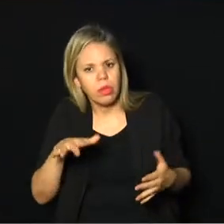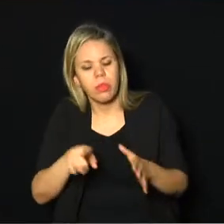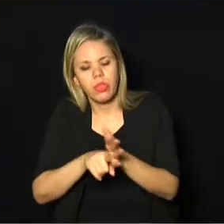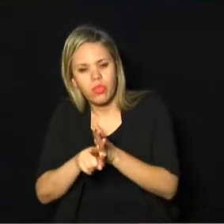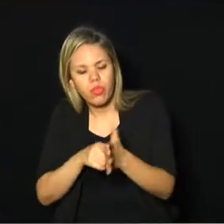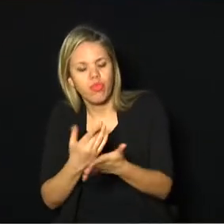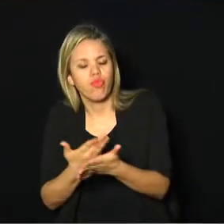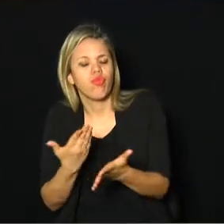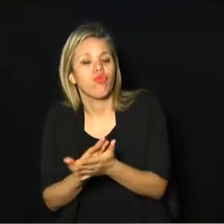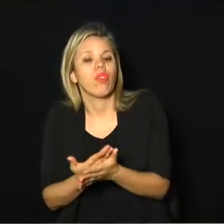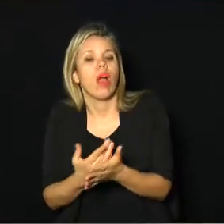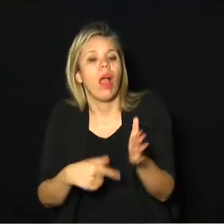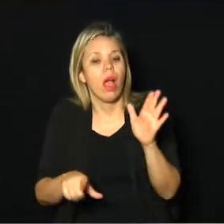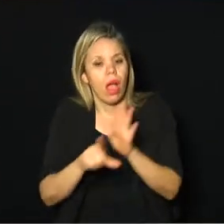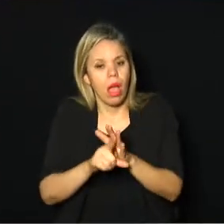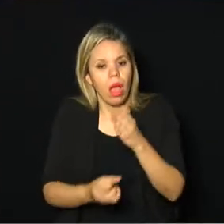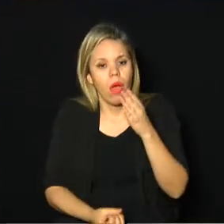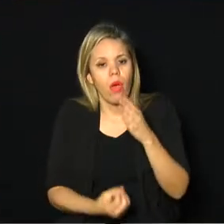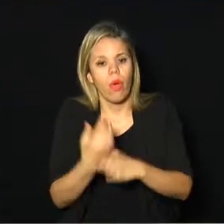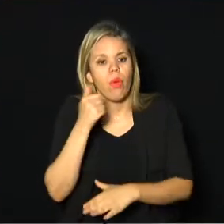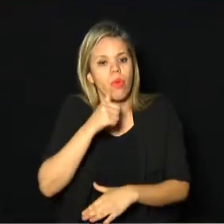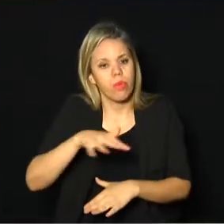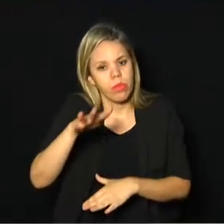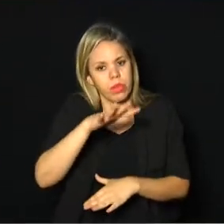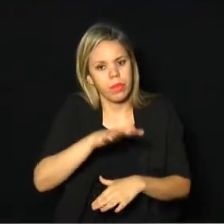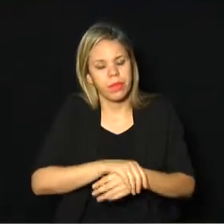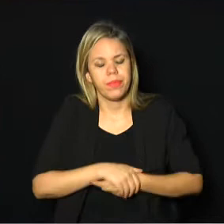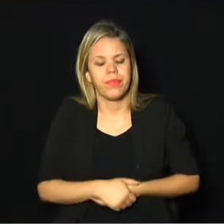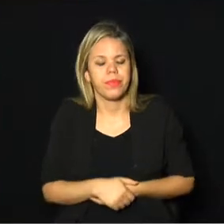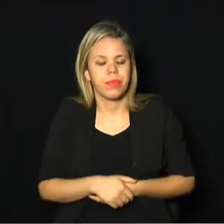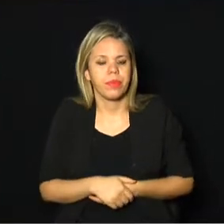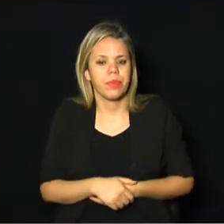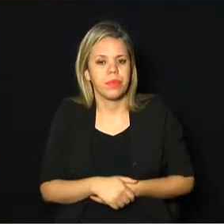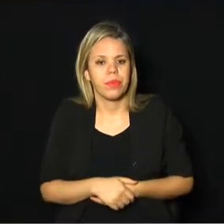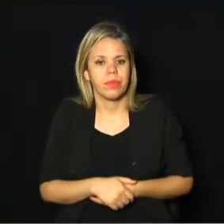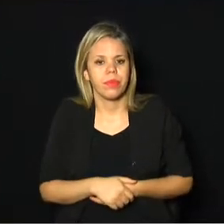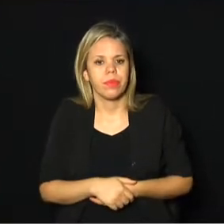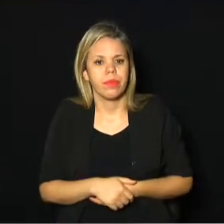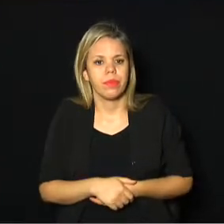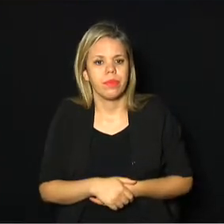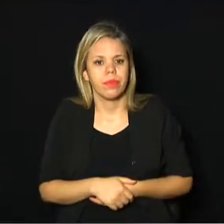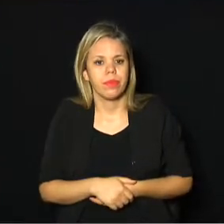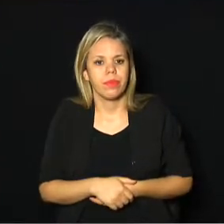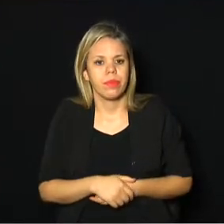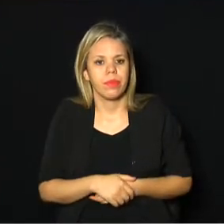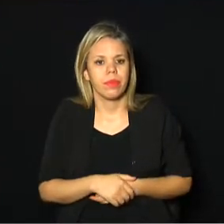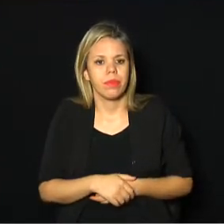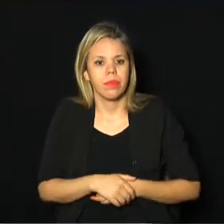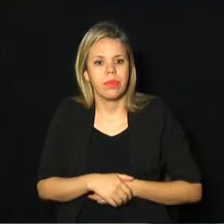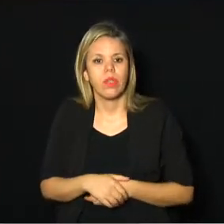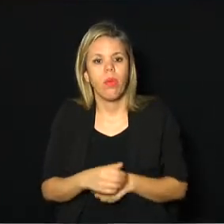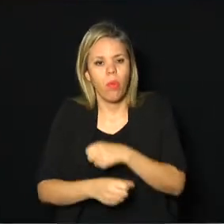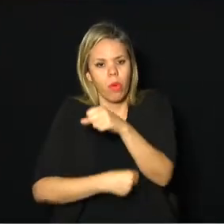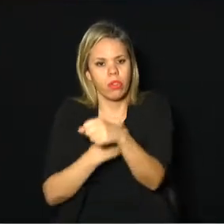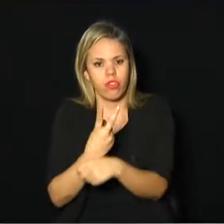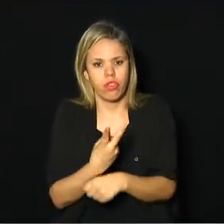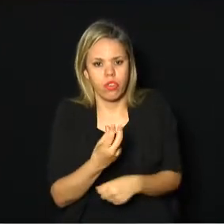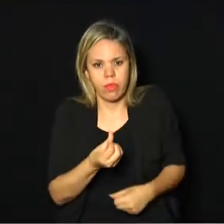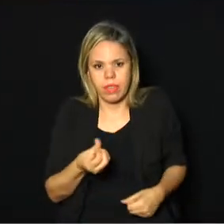enfim. Então, foi uma lei construída pelas mulheres, que foi promulgada em 2006